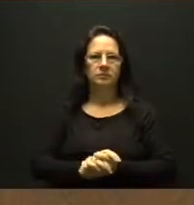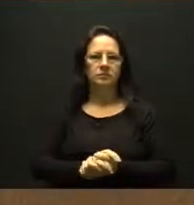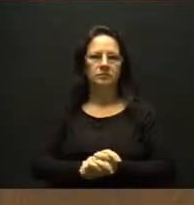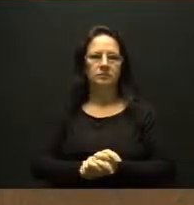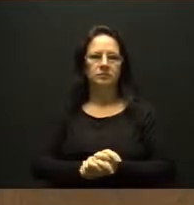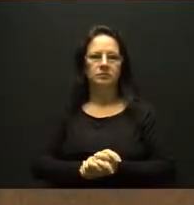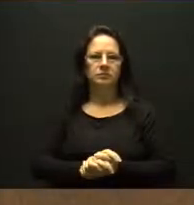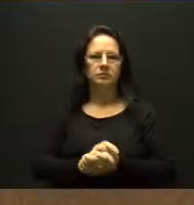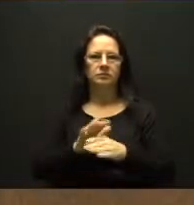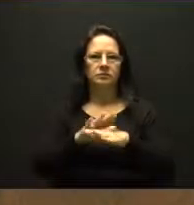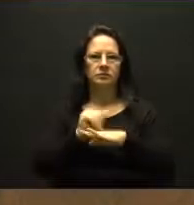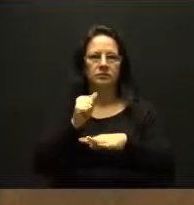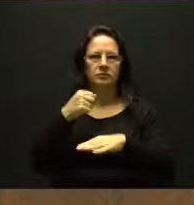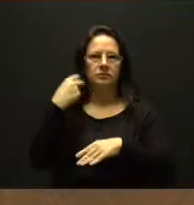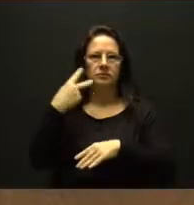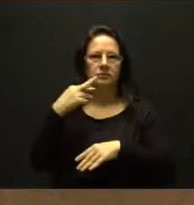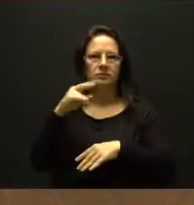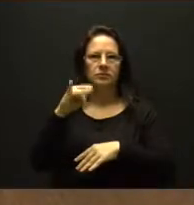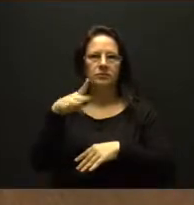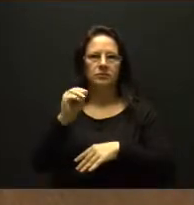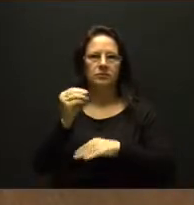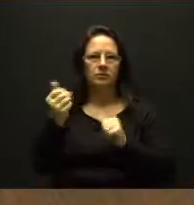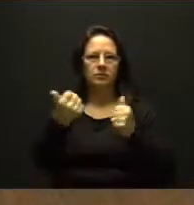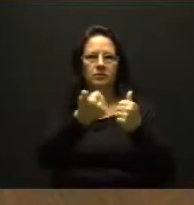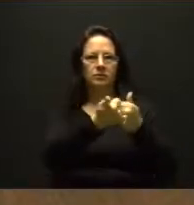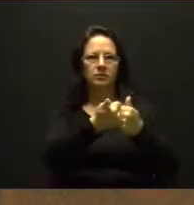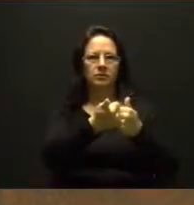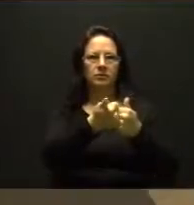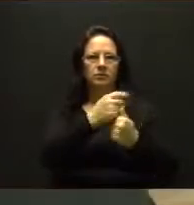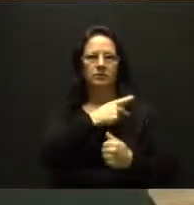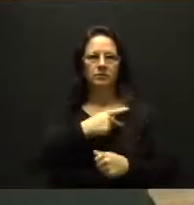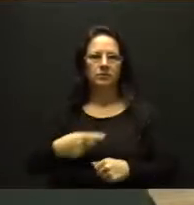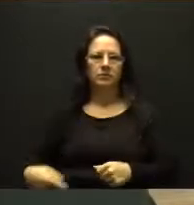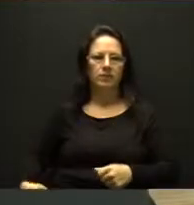convite do vereador rodrigo alemão para réus minha presidente